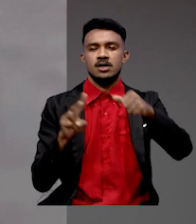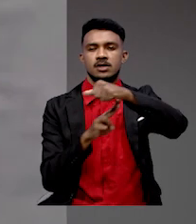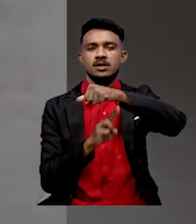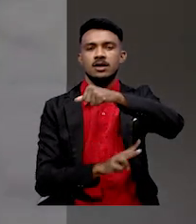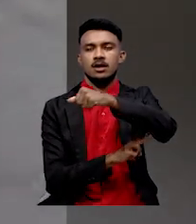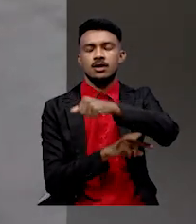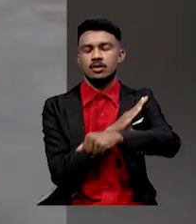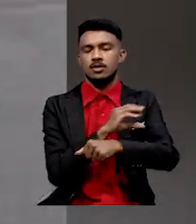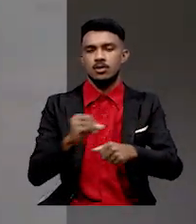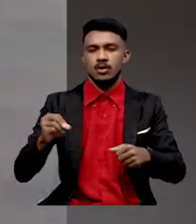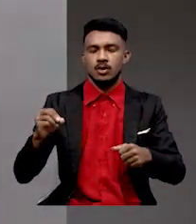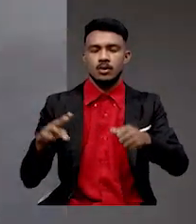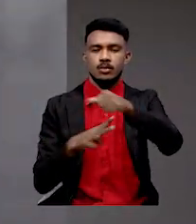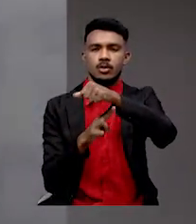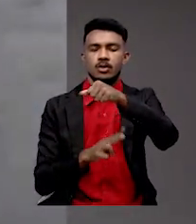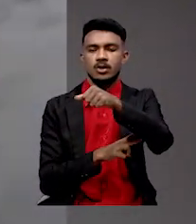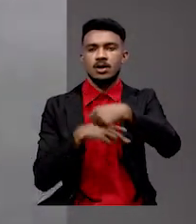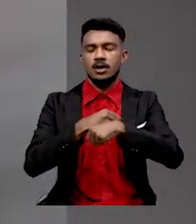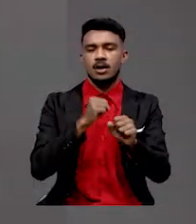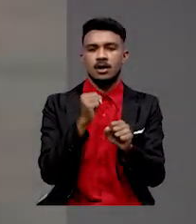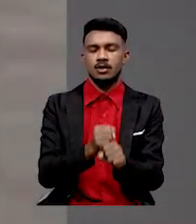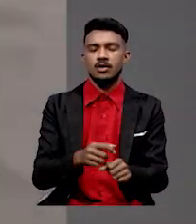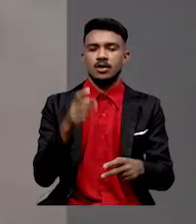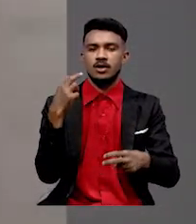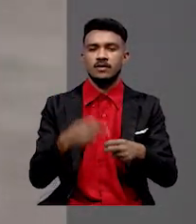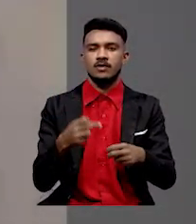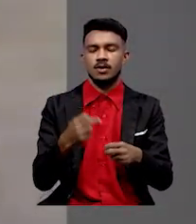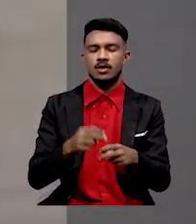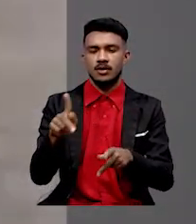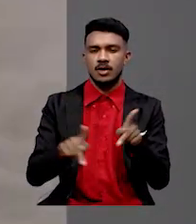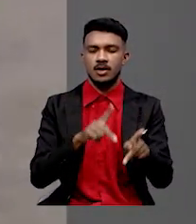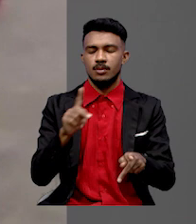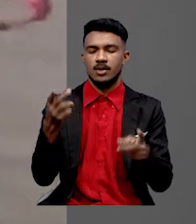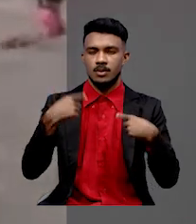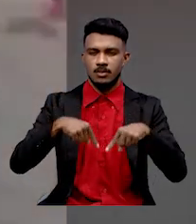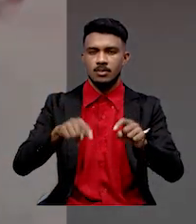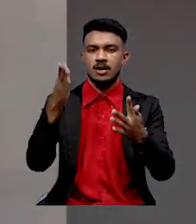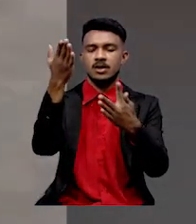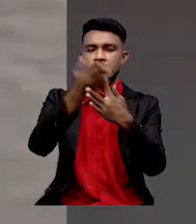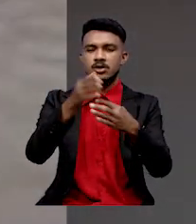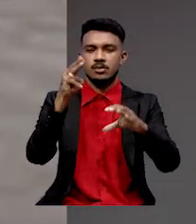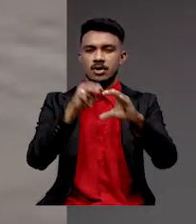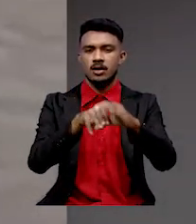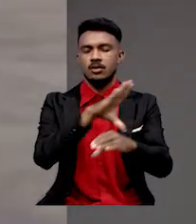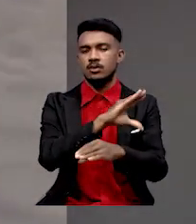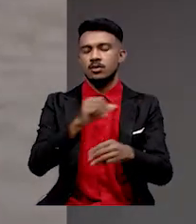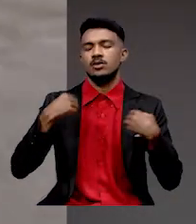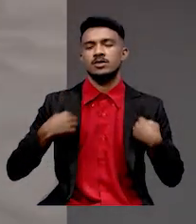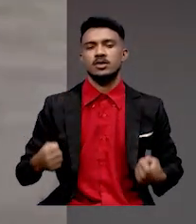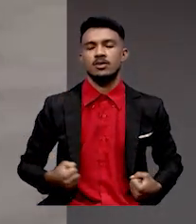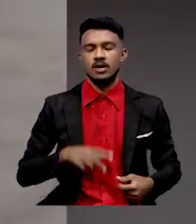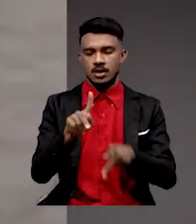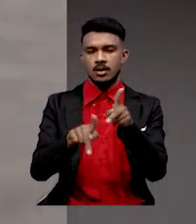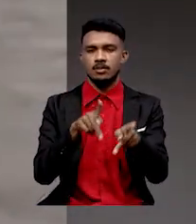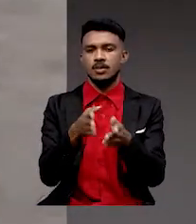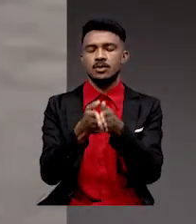a movimentação comunidade ba Bobonaro Vila, onde acesso ba mercado no centro saúde. Tambane, habitante ne husu